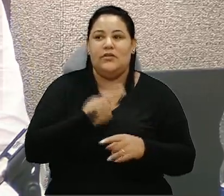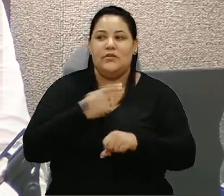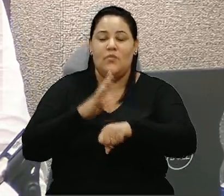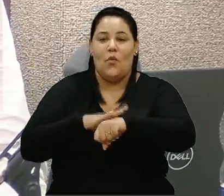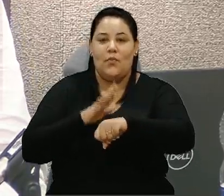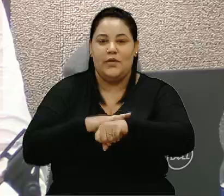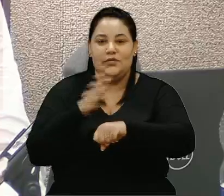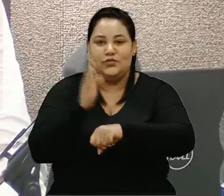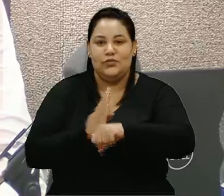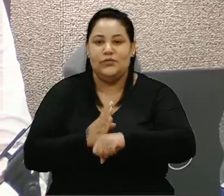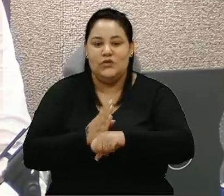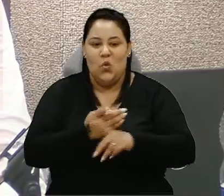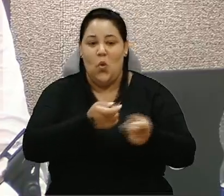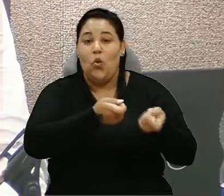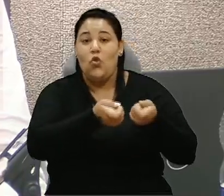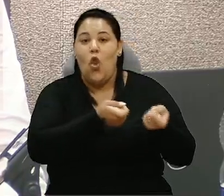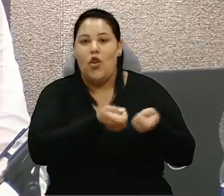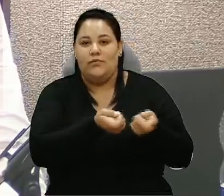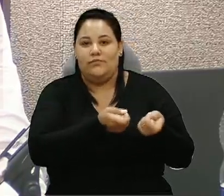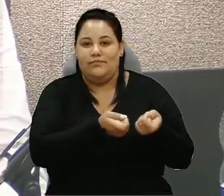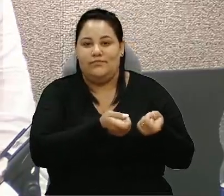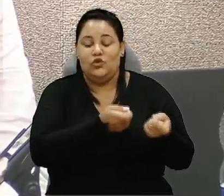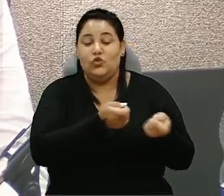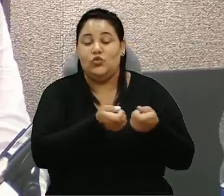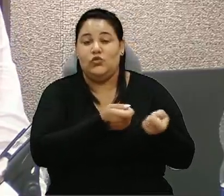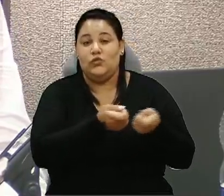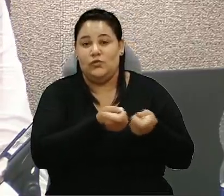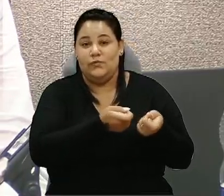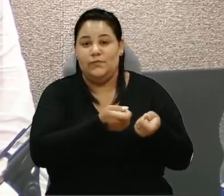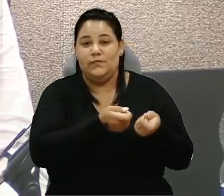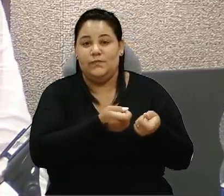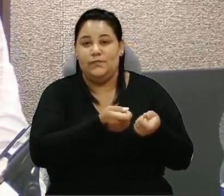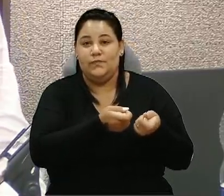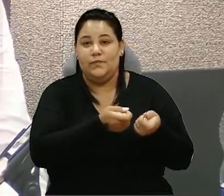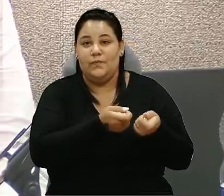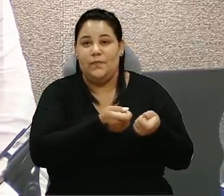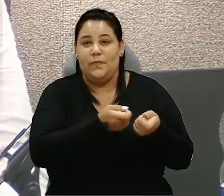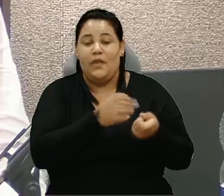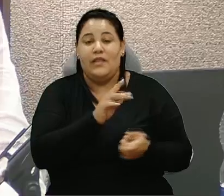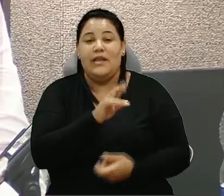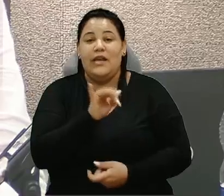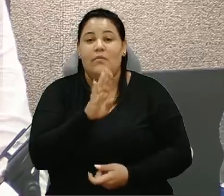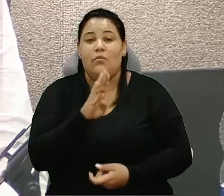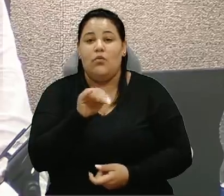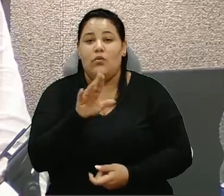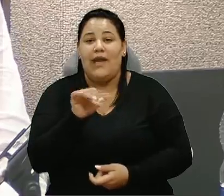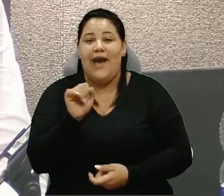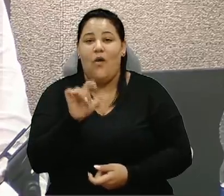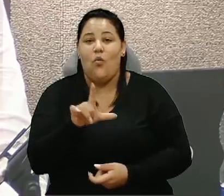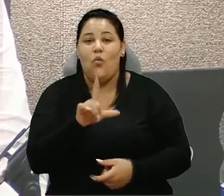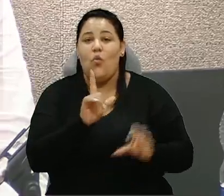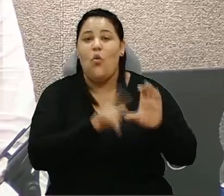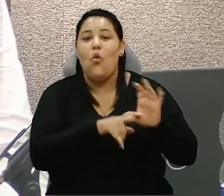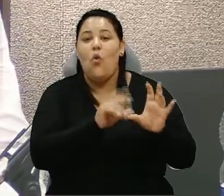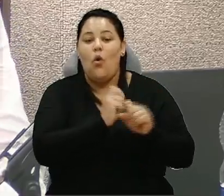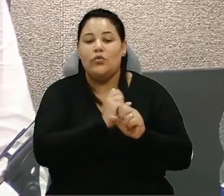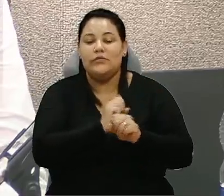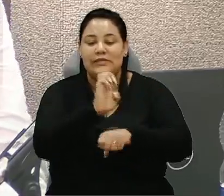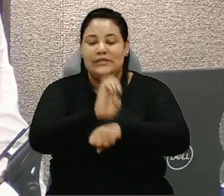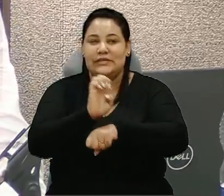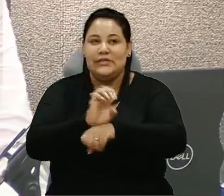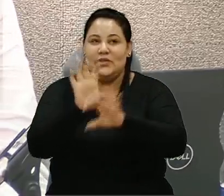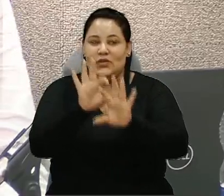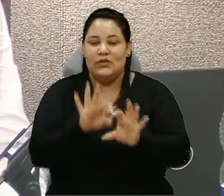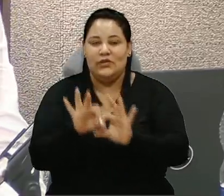que o controlismo dos tribunais de contas de Estado e da União